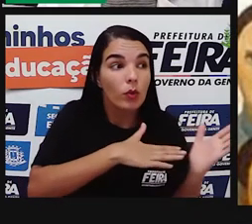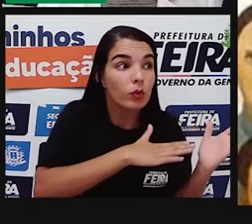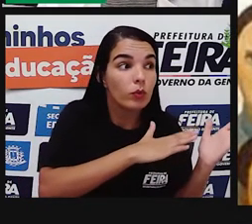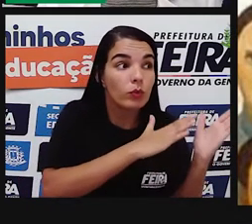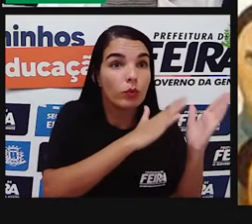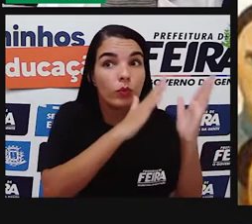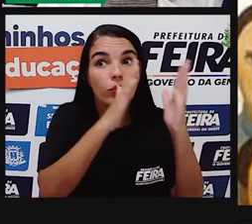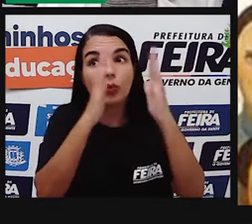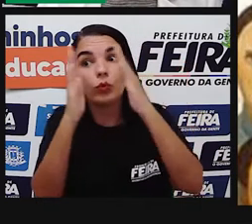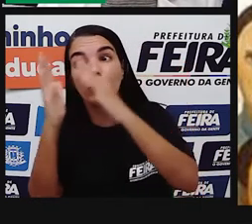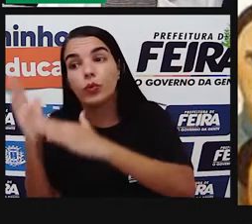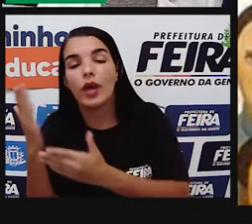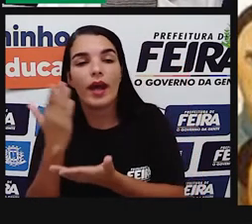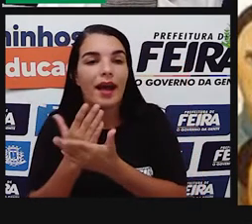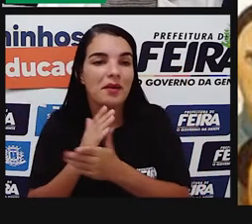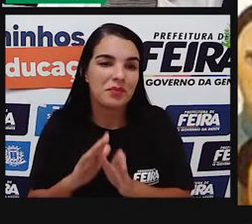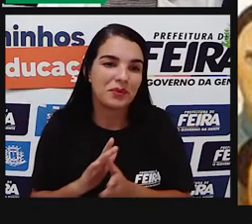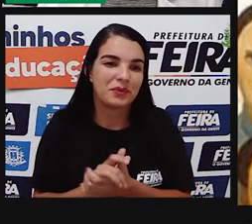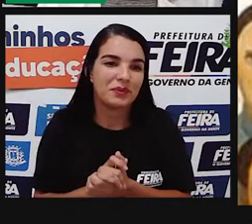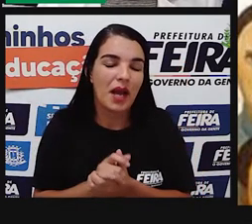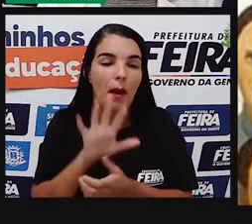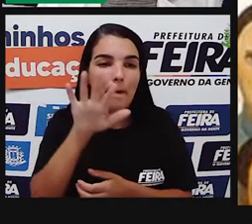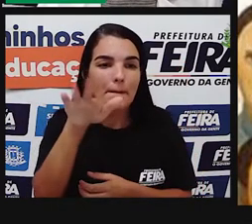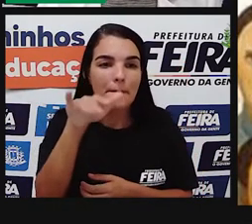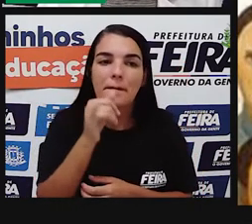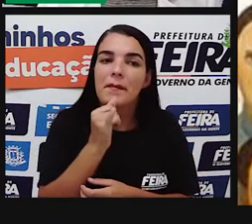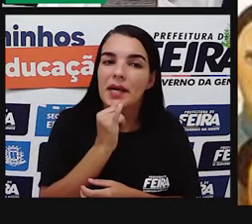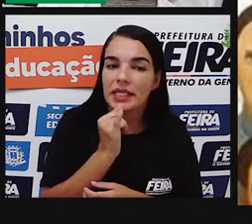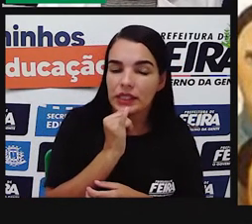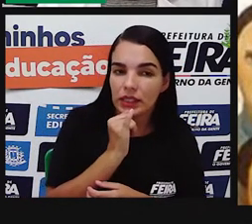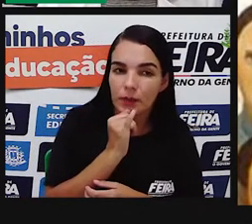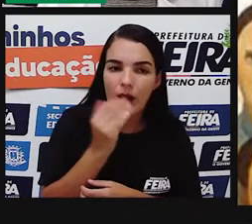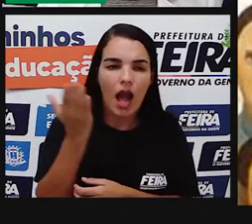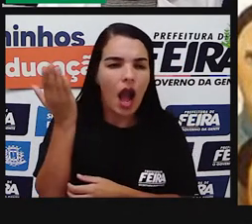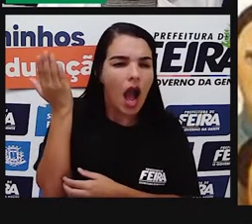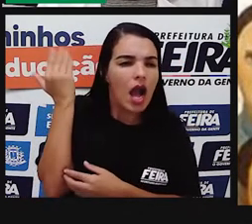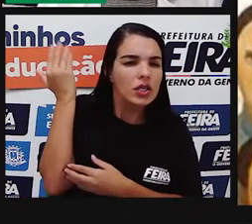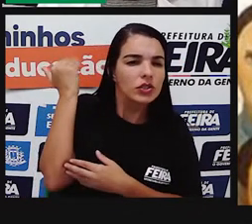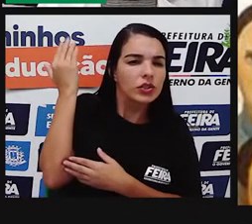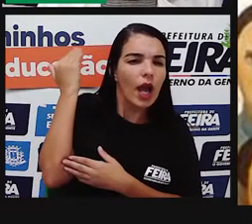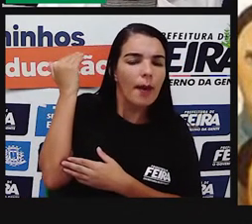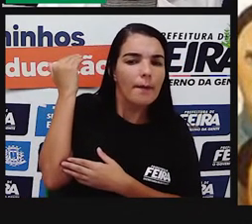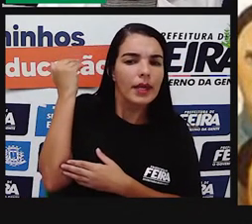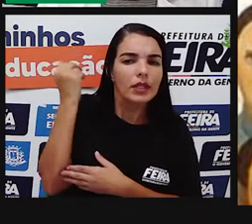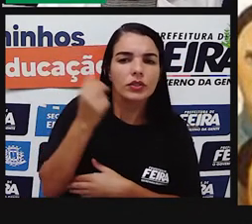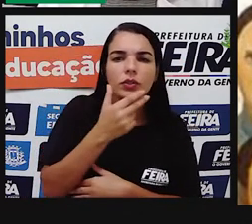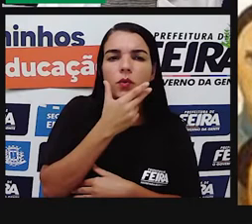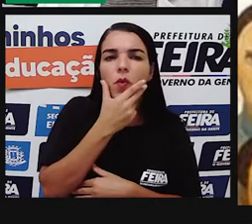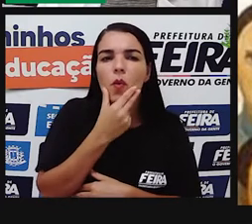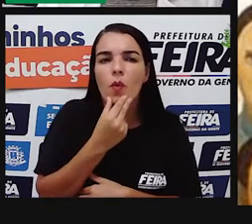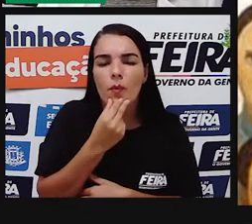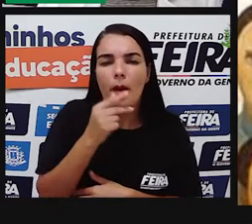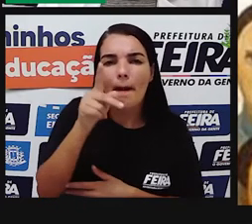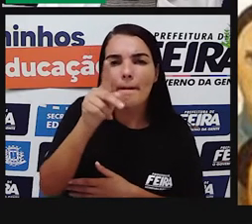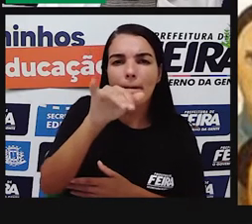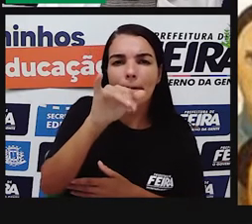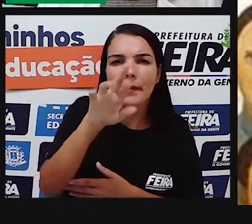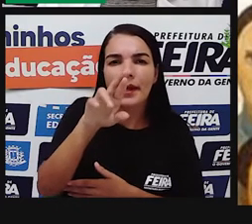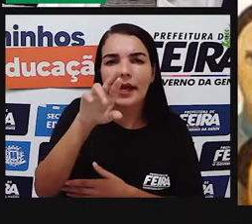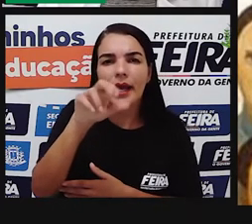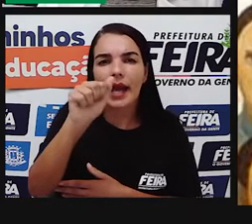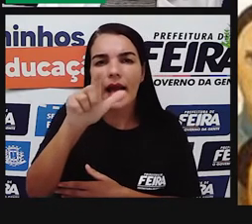exemplo. Antigamente, os pirralhos dobravam a língua diante dos pais e se um